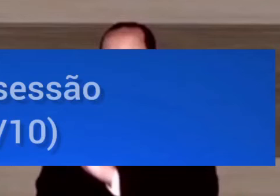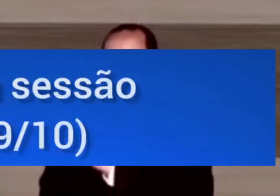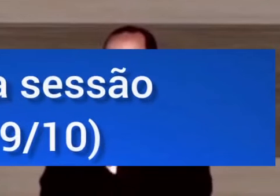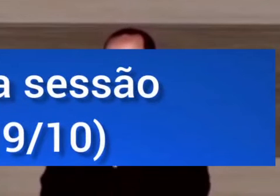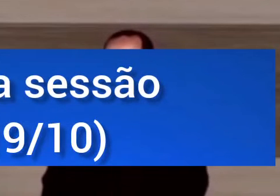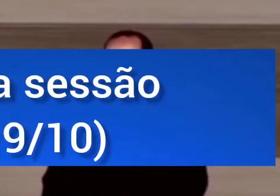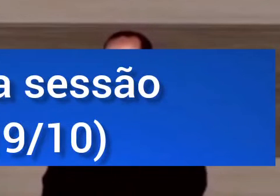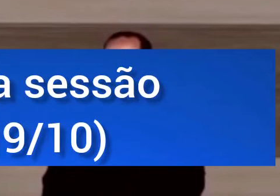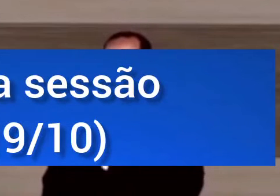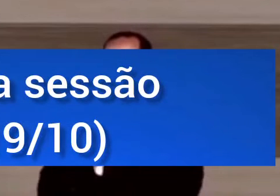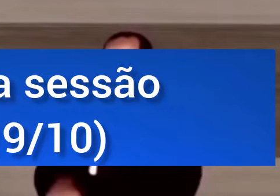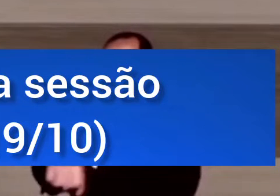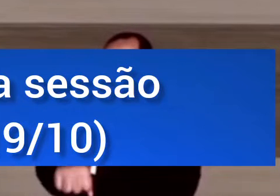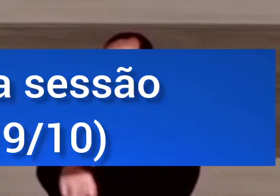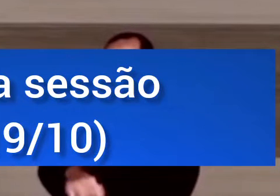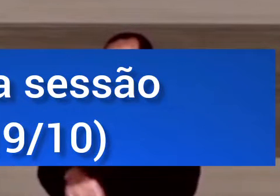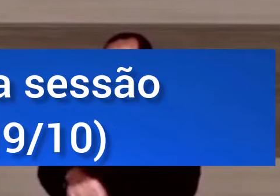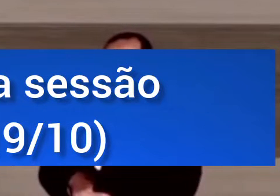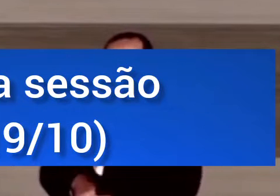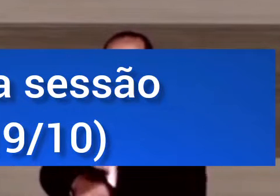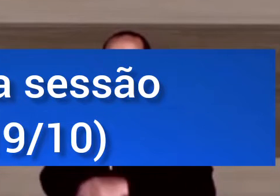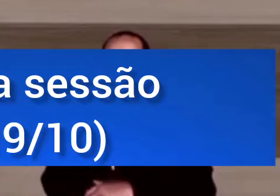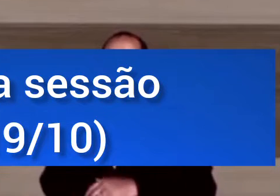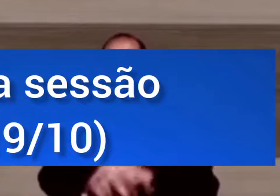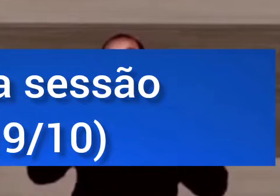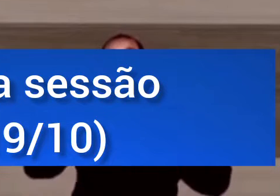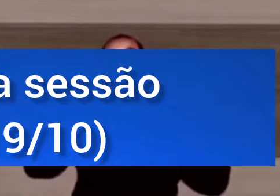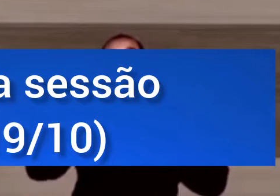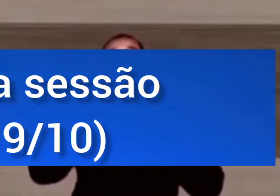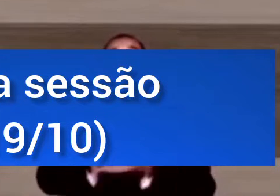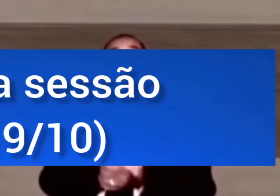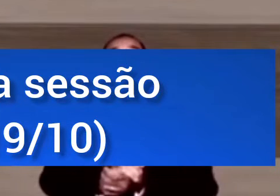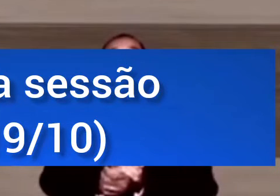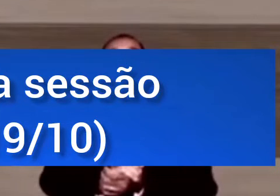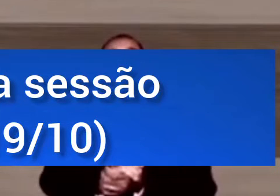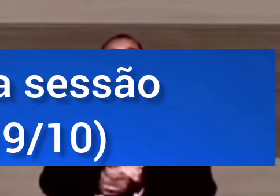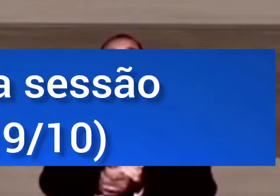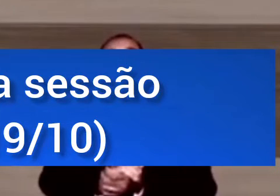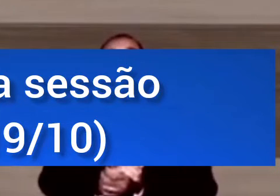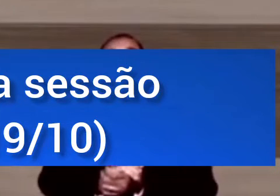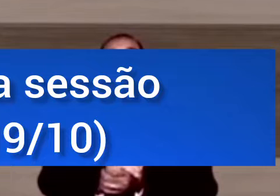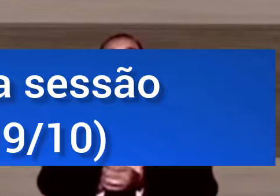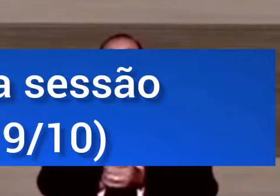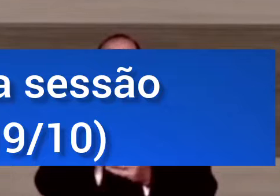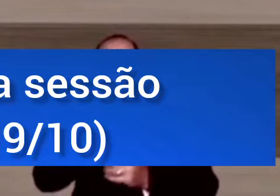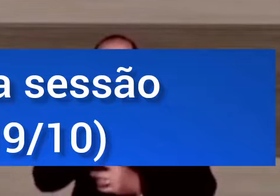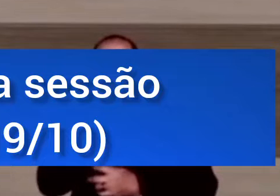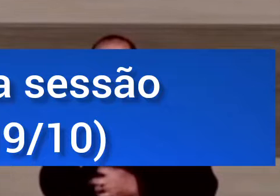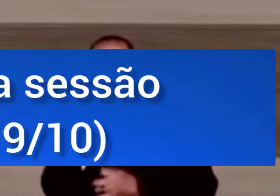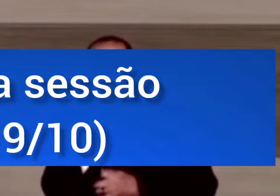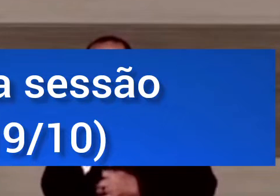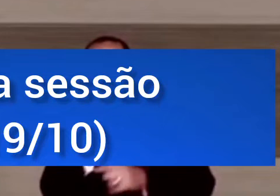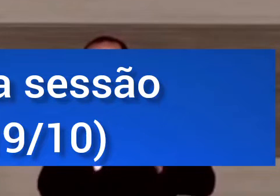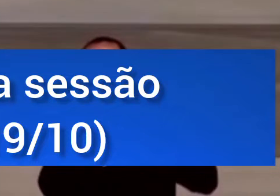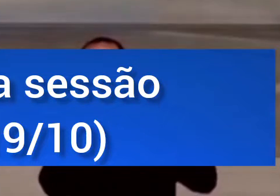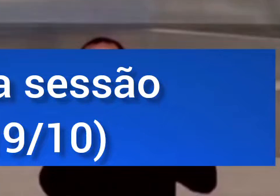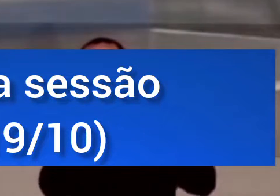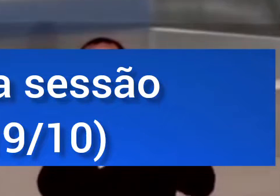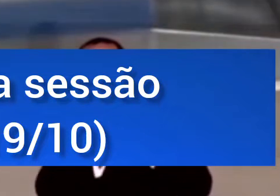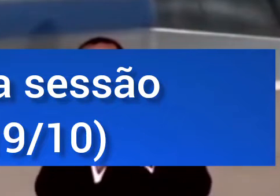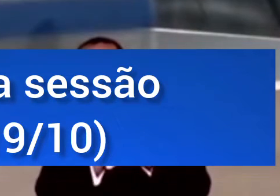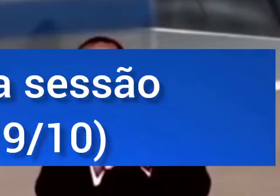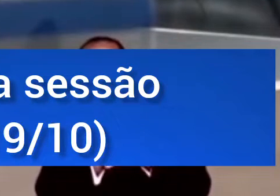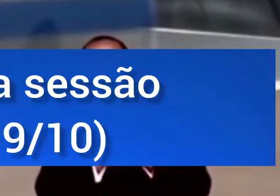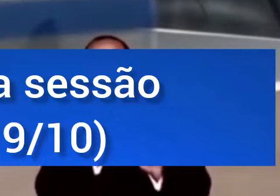Na sessão ordinária desta quarta-feira, dia 19 de outubro, o presidente do Legislativo falou sobre o censo para